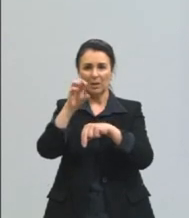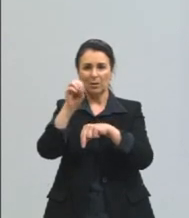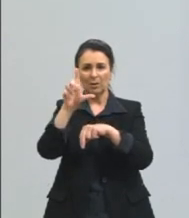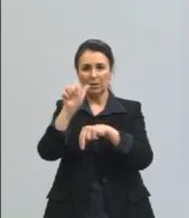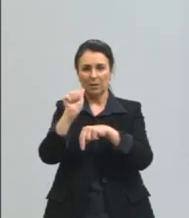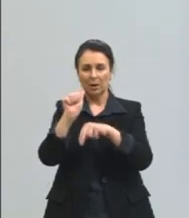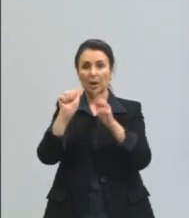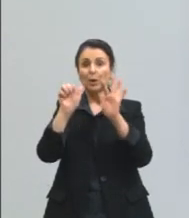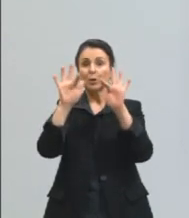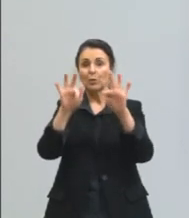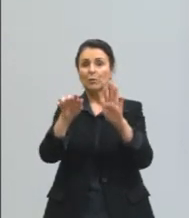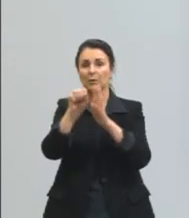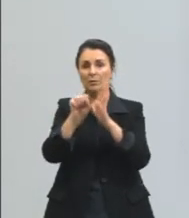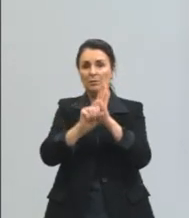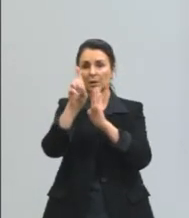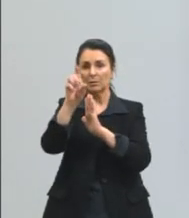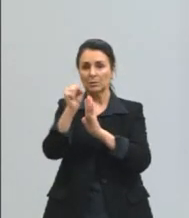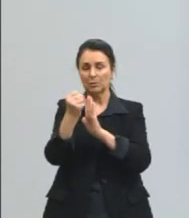XVIII. Em